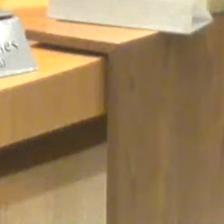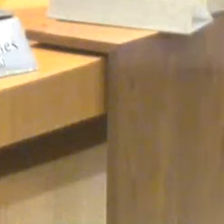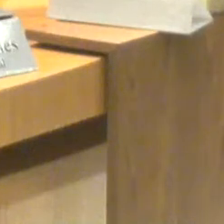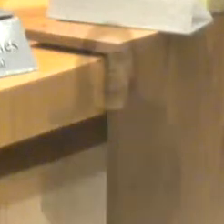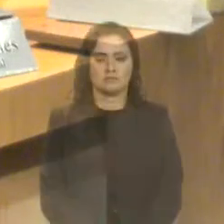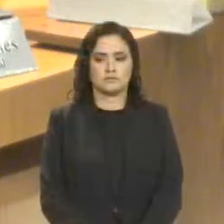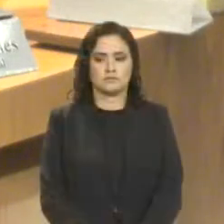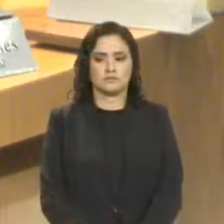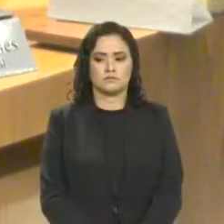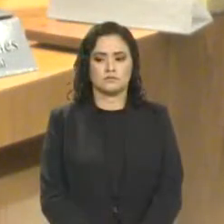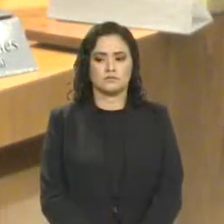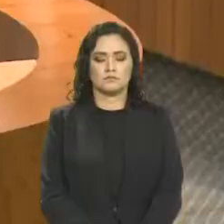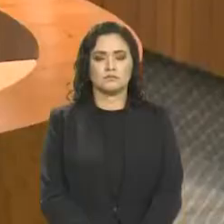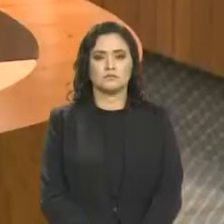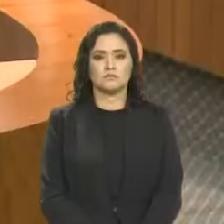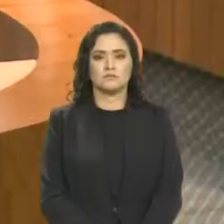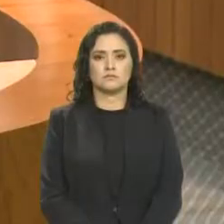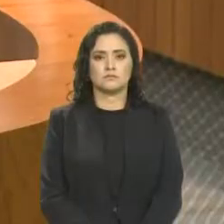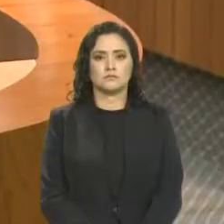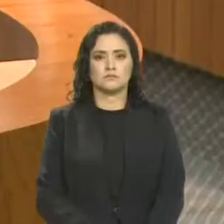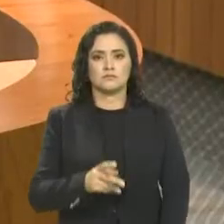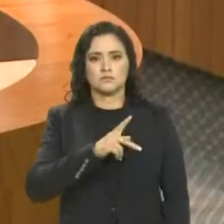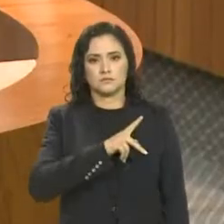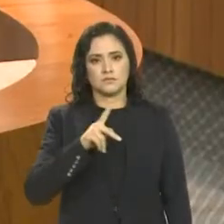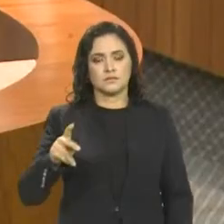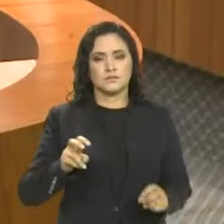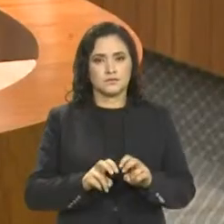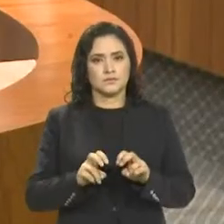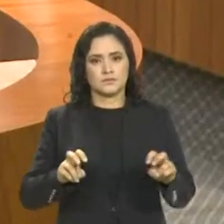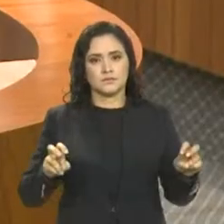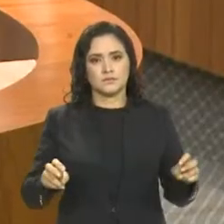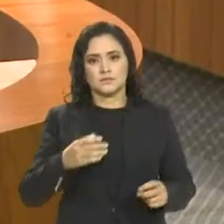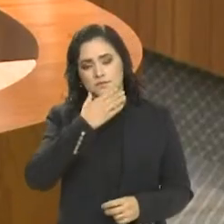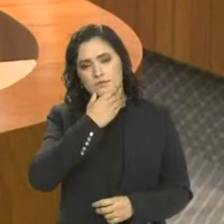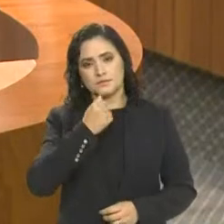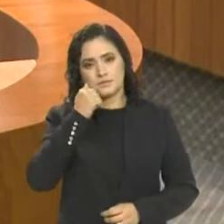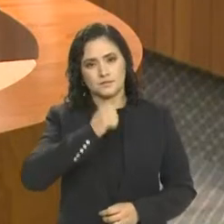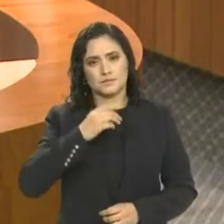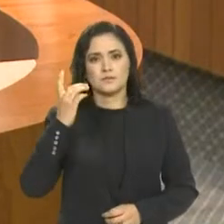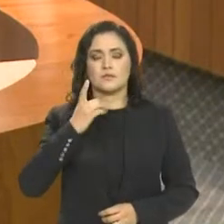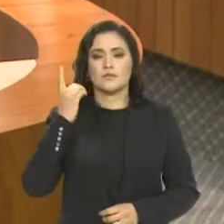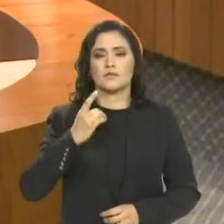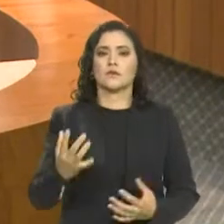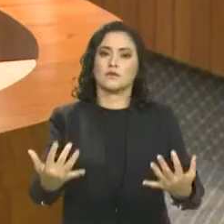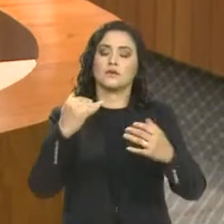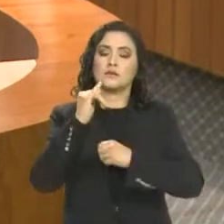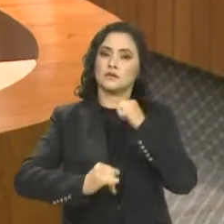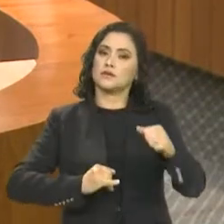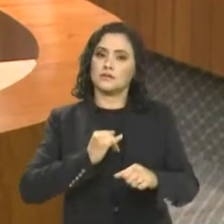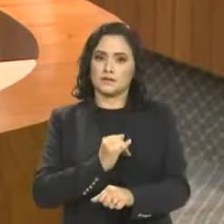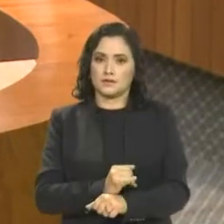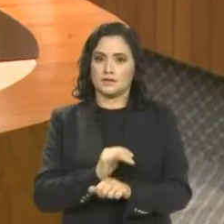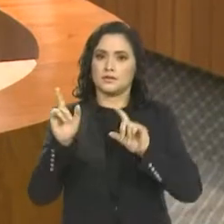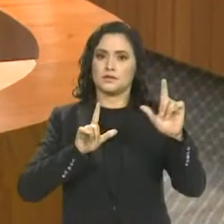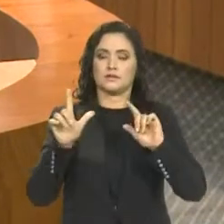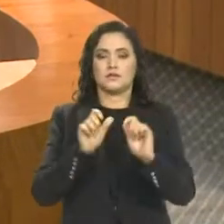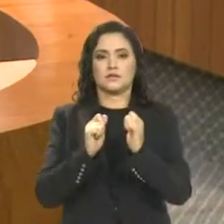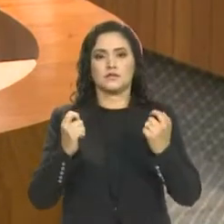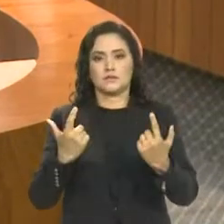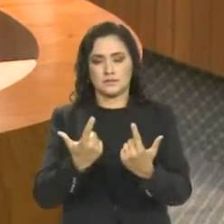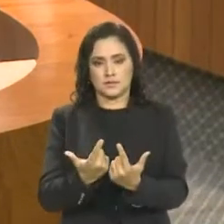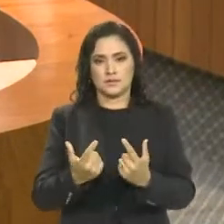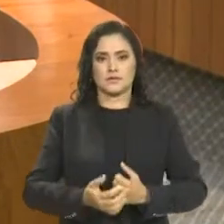Senhor presidente, demais membros da mesa, senhoras e senhores deputados, internautas, telespectadores que nos acompanham pela